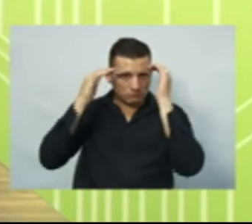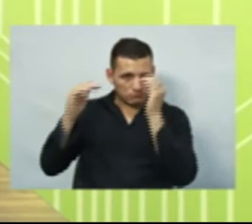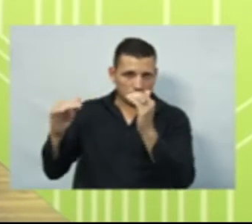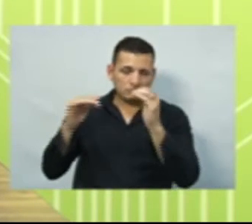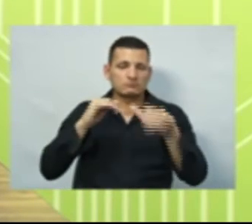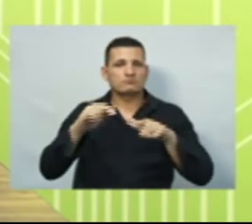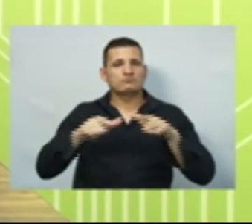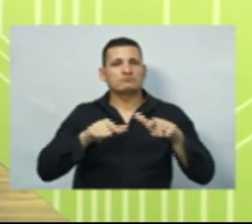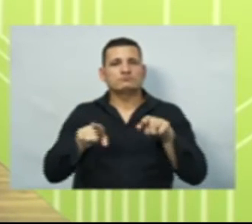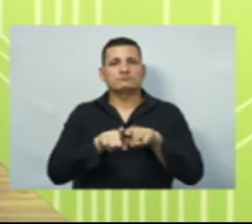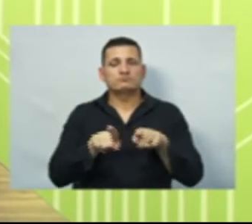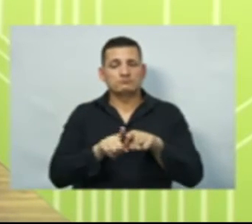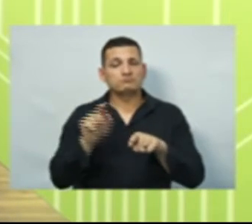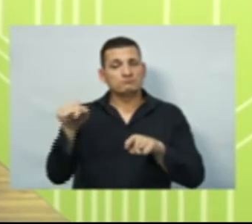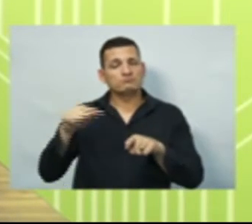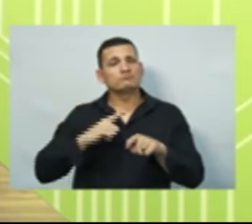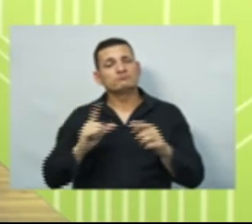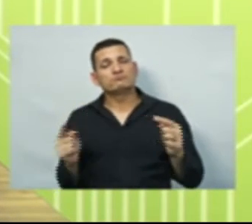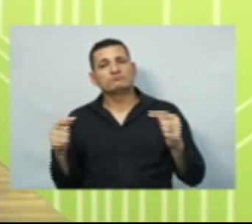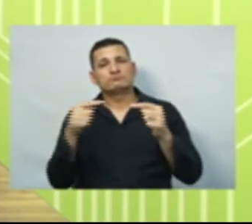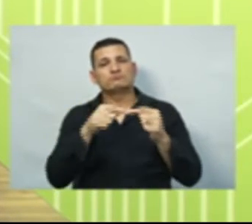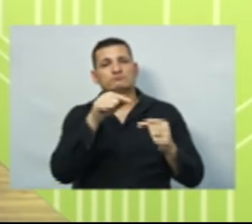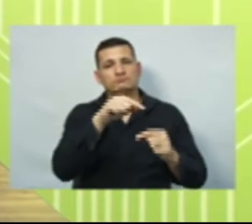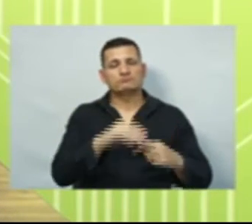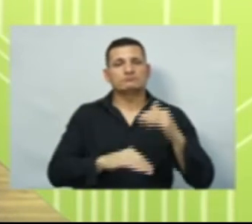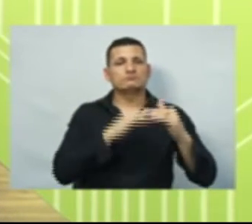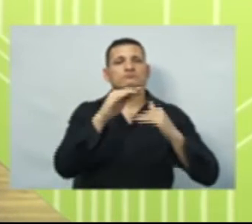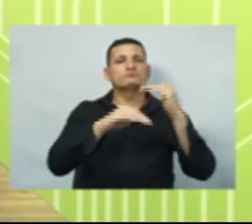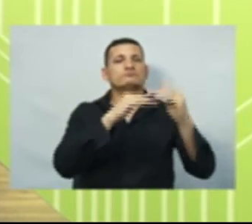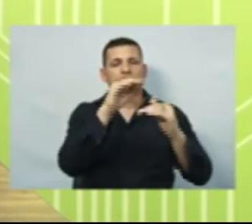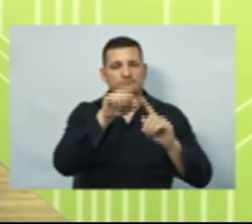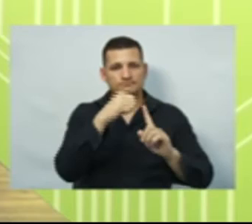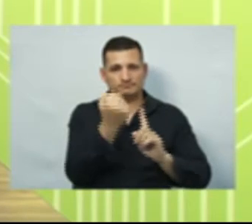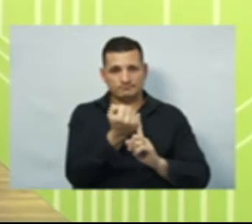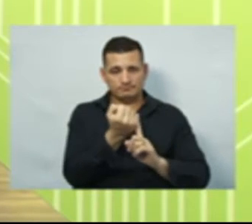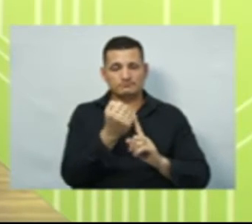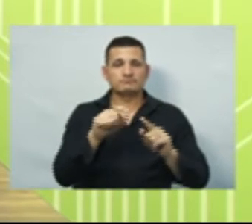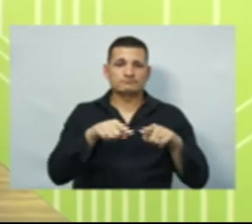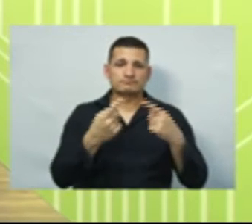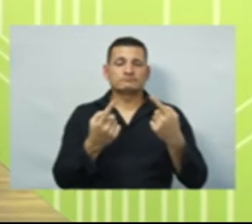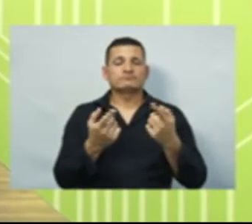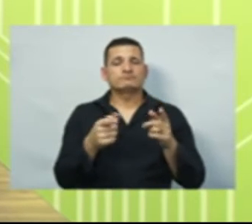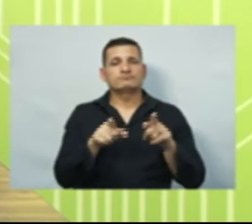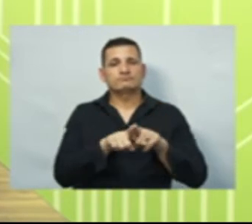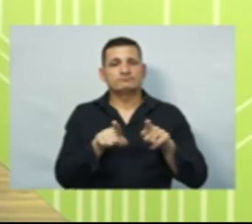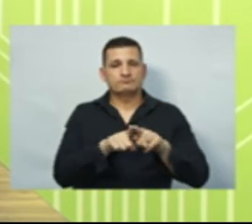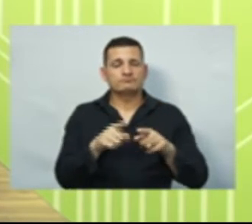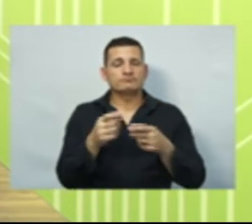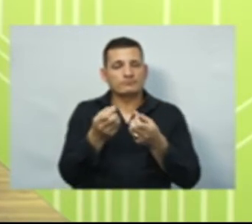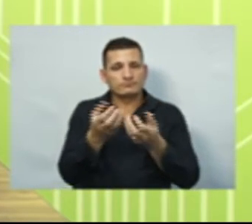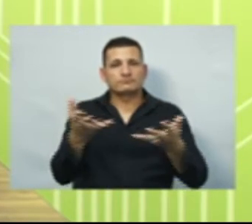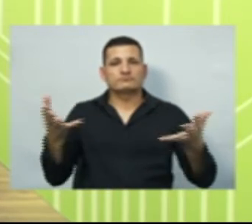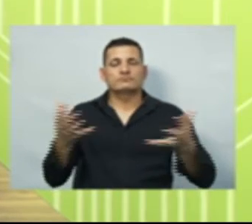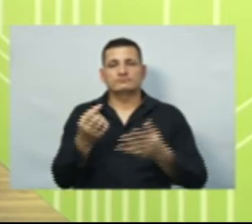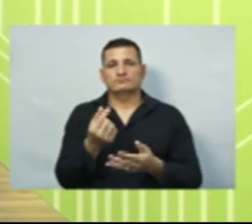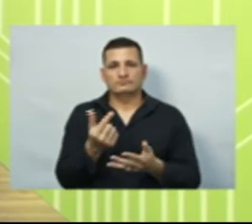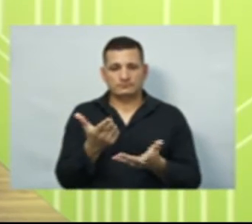que vai também estar ligado a essa questão de desenvolvimento social, mas também diz respeito à questão da distribuição de